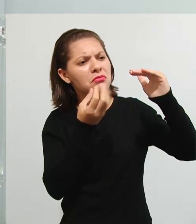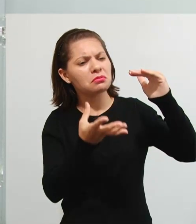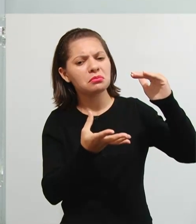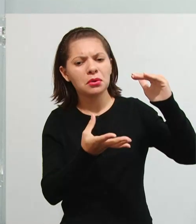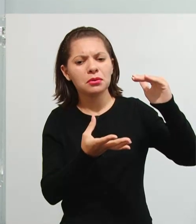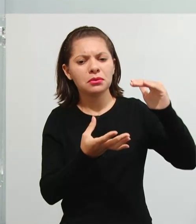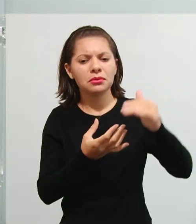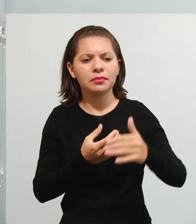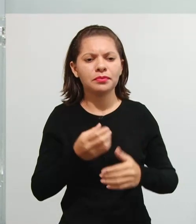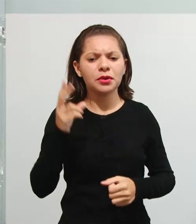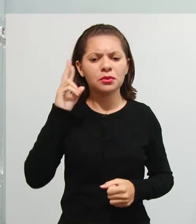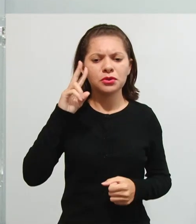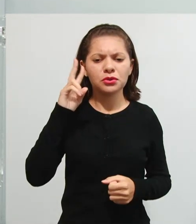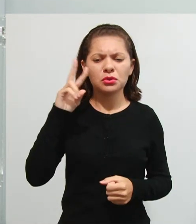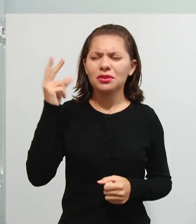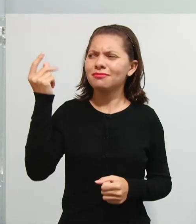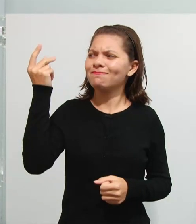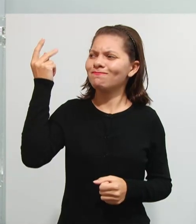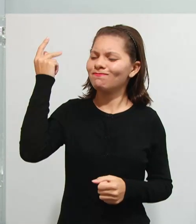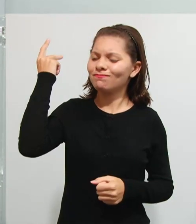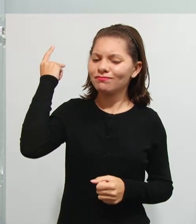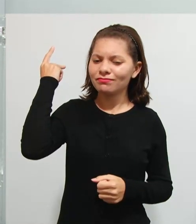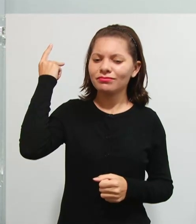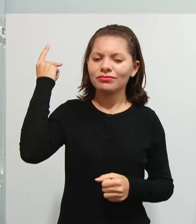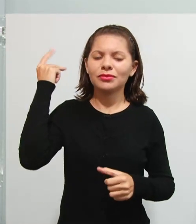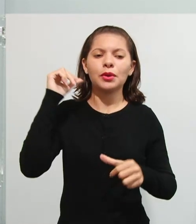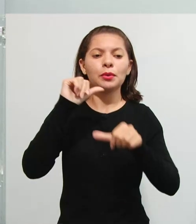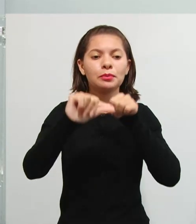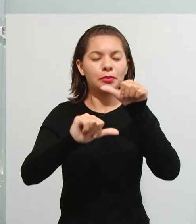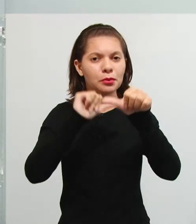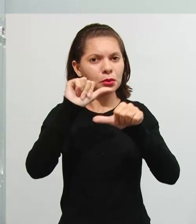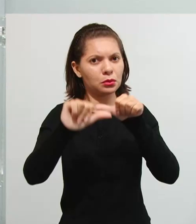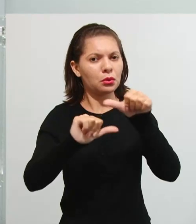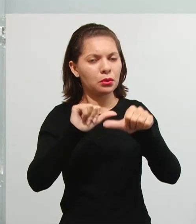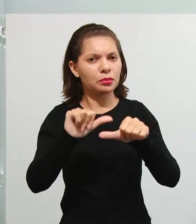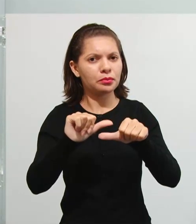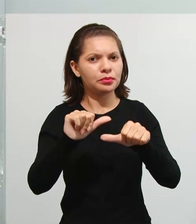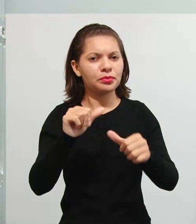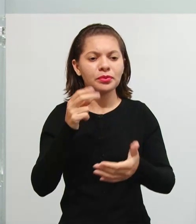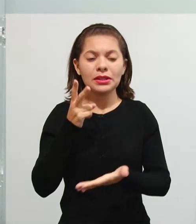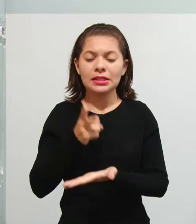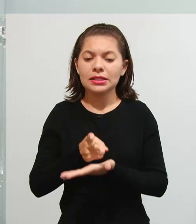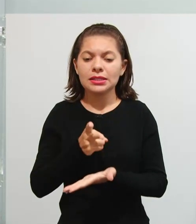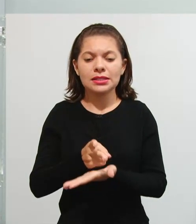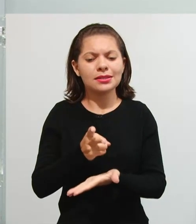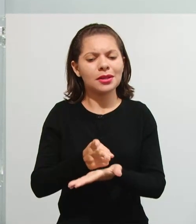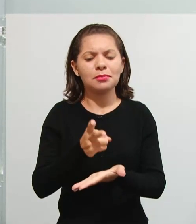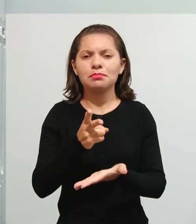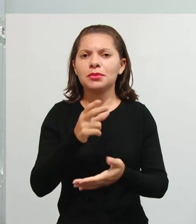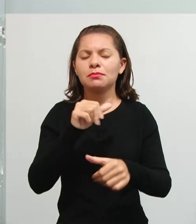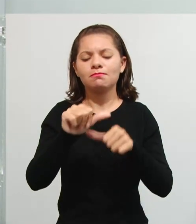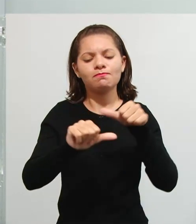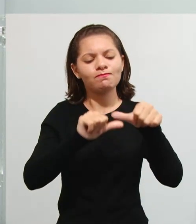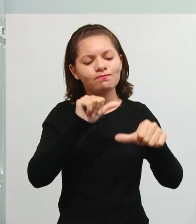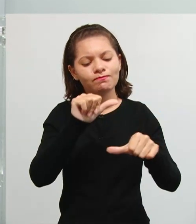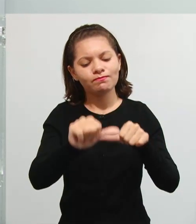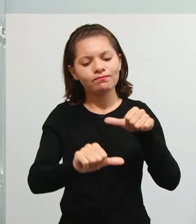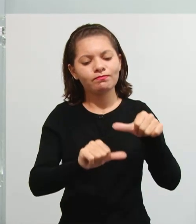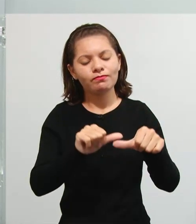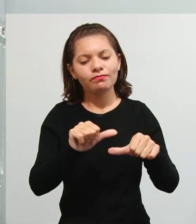viu todo um histórico da evolução da gestão de pessoas, sempre ocorrem mudanças. Se tem uma coisa que